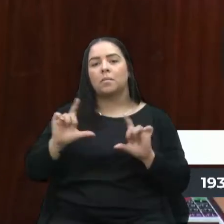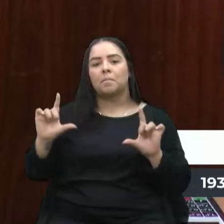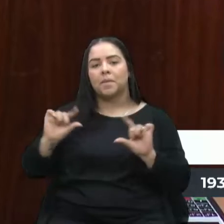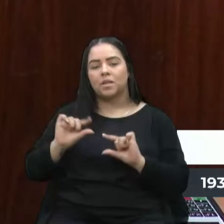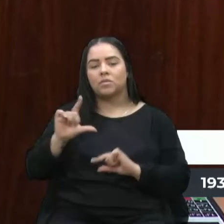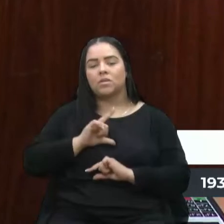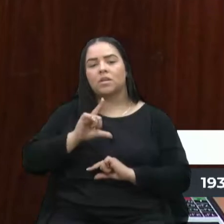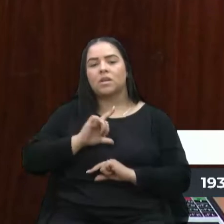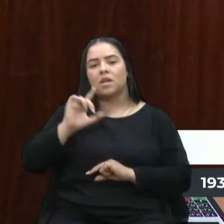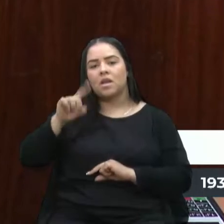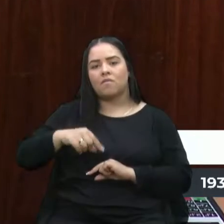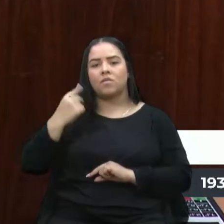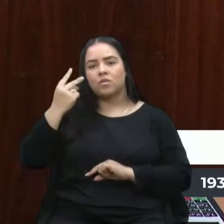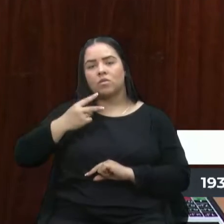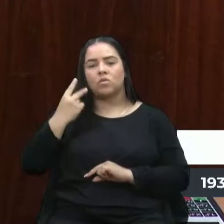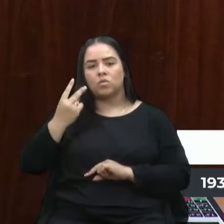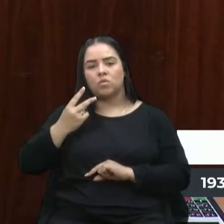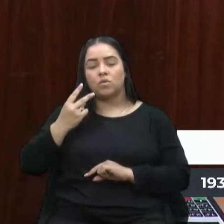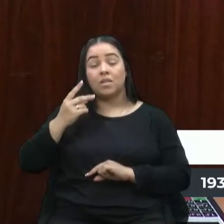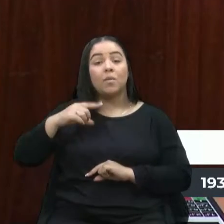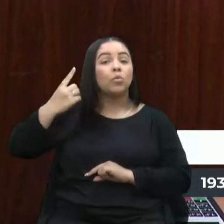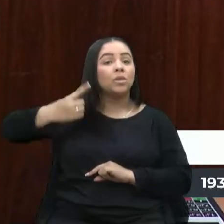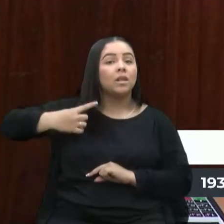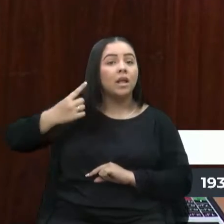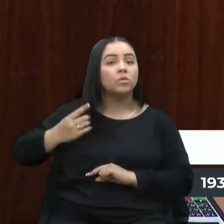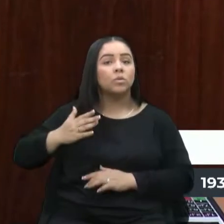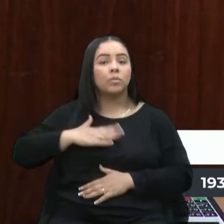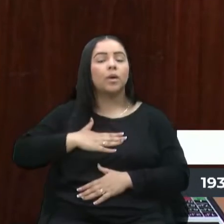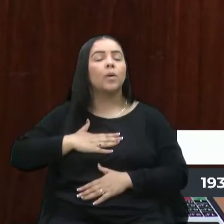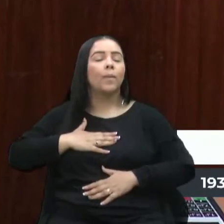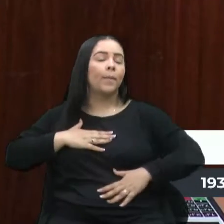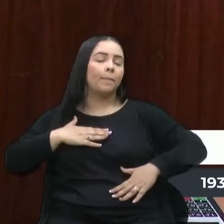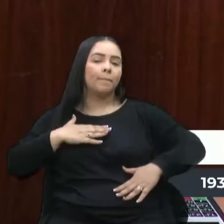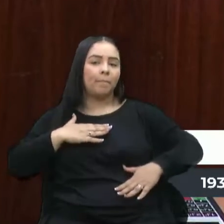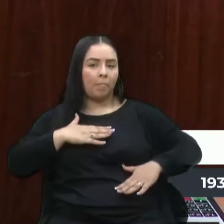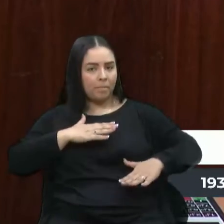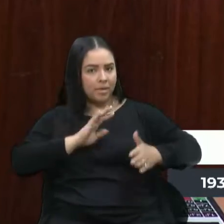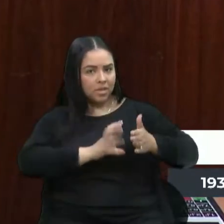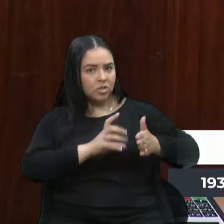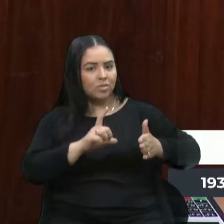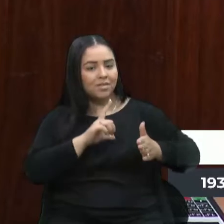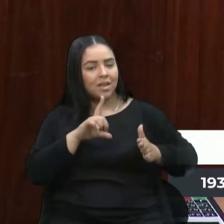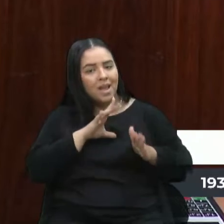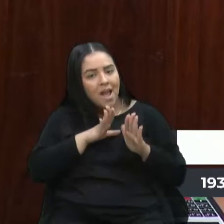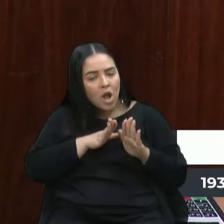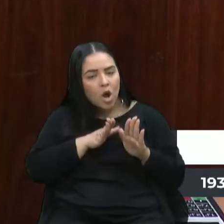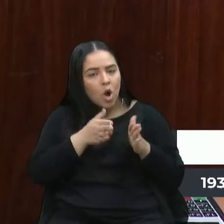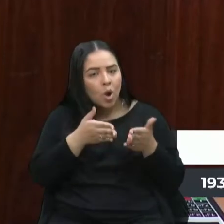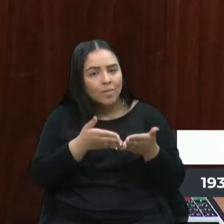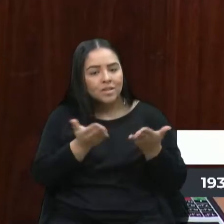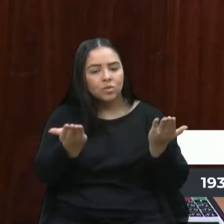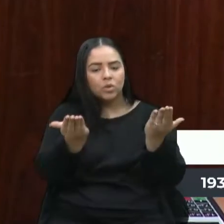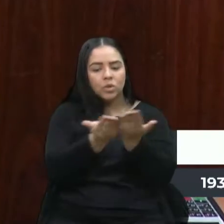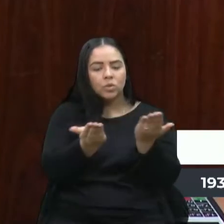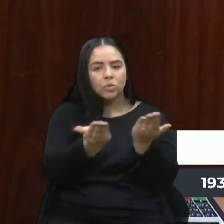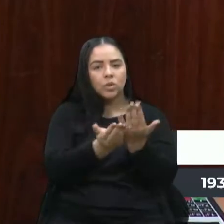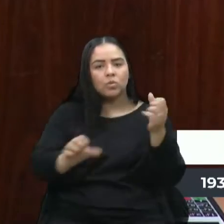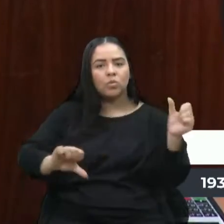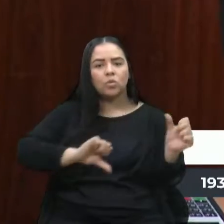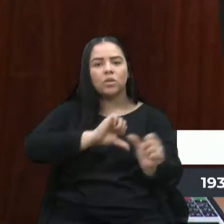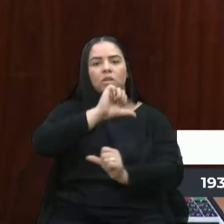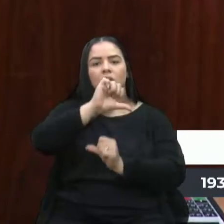são os vereadores do meu os deputados o meu partido mas existe uma comissão estudando mudanças para